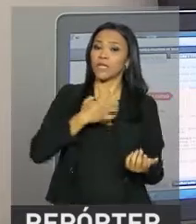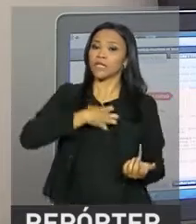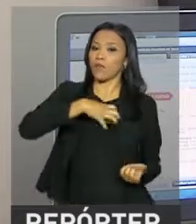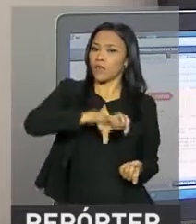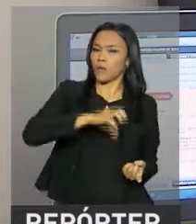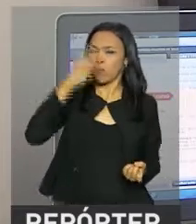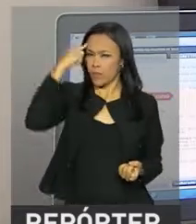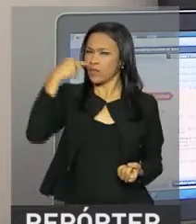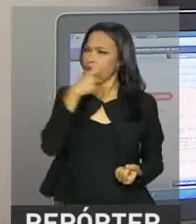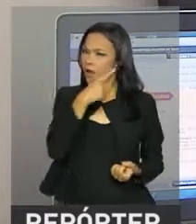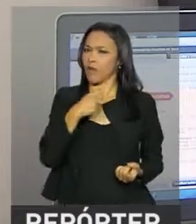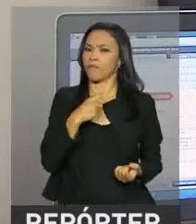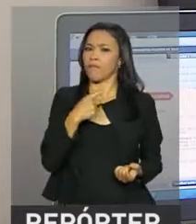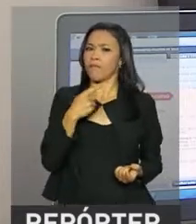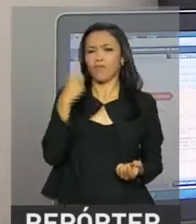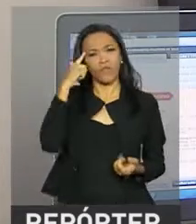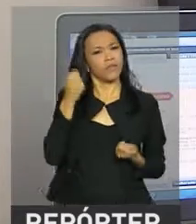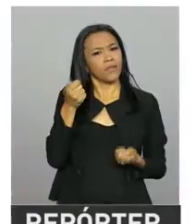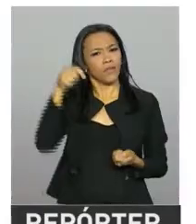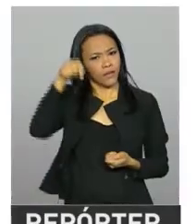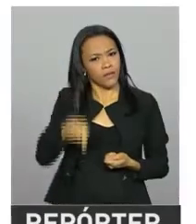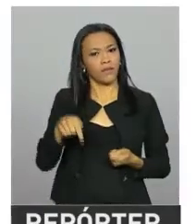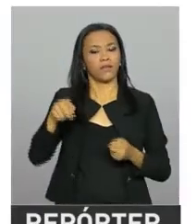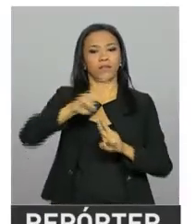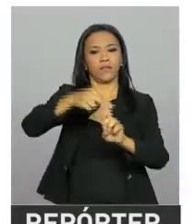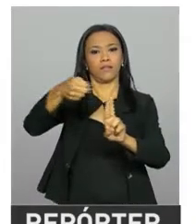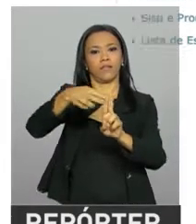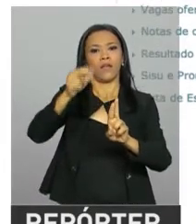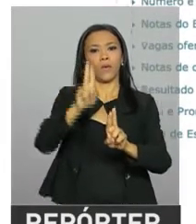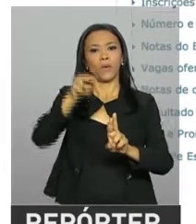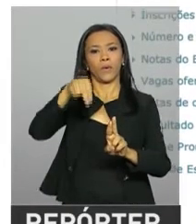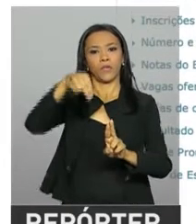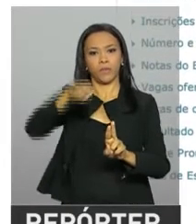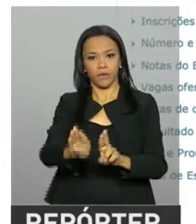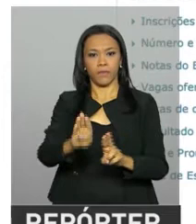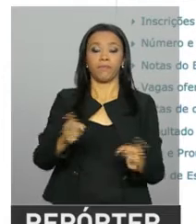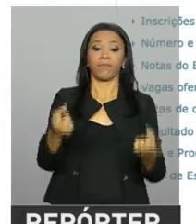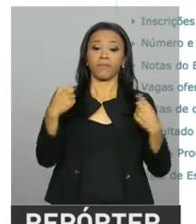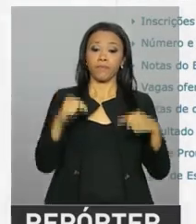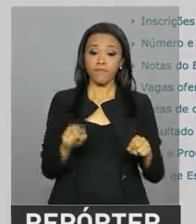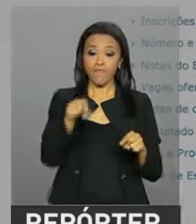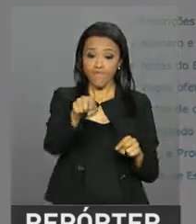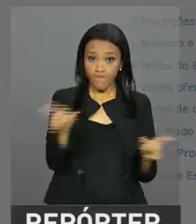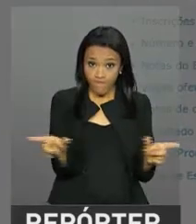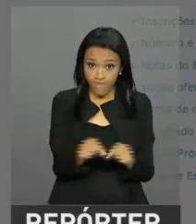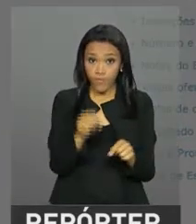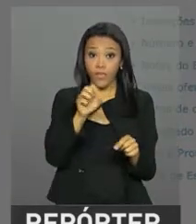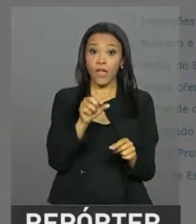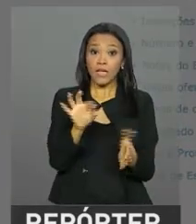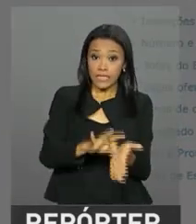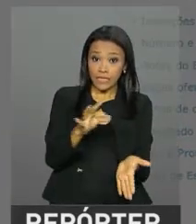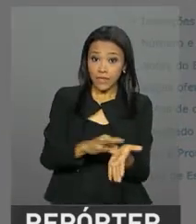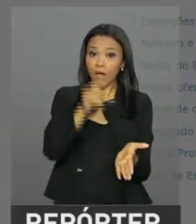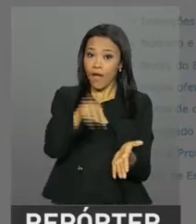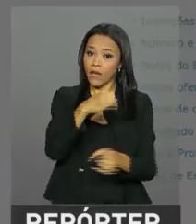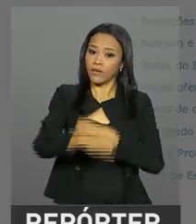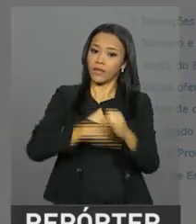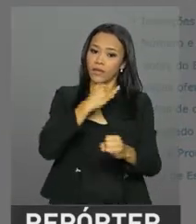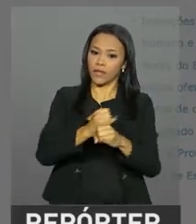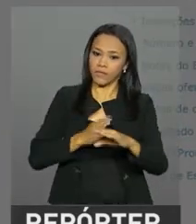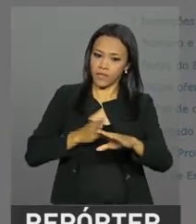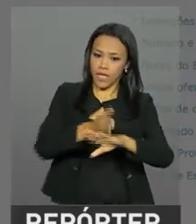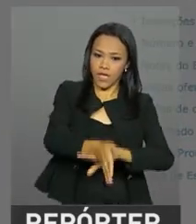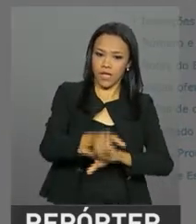mas eu vou tentar proibir mesmo as inscrições do sisu são exclusivamente pela internet no site os candidatos